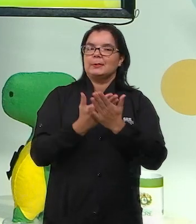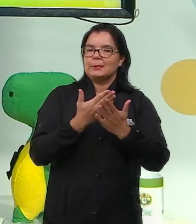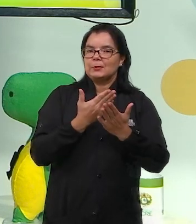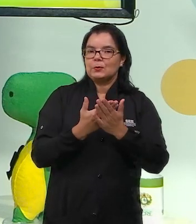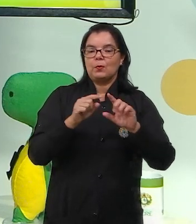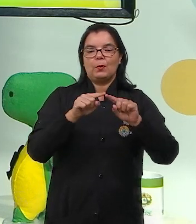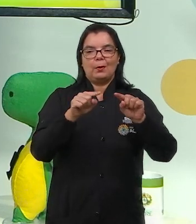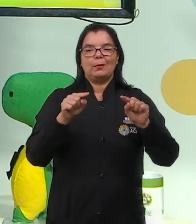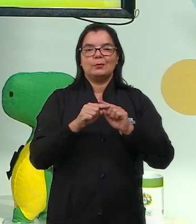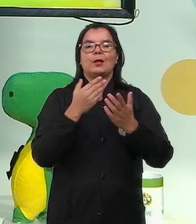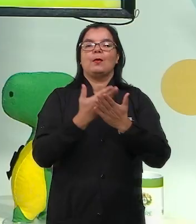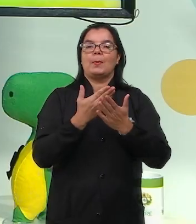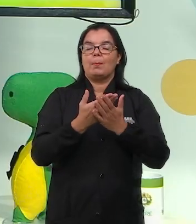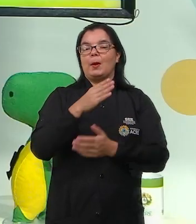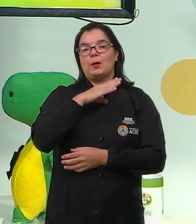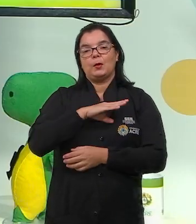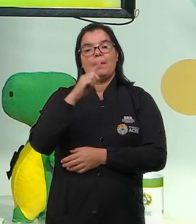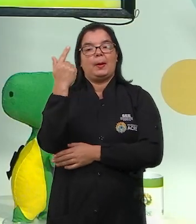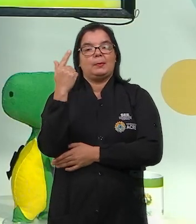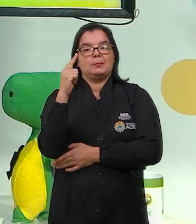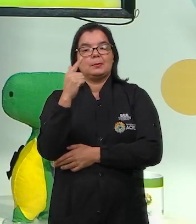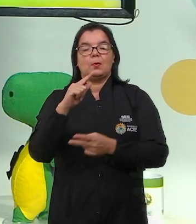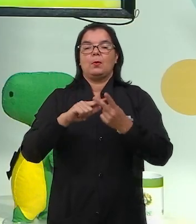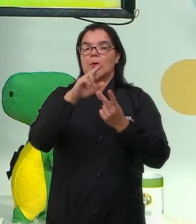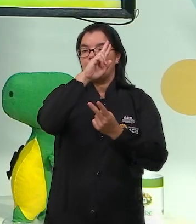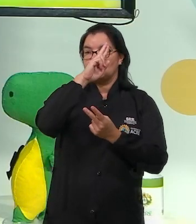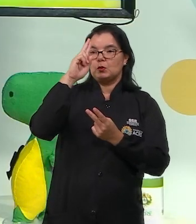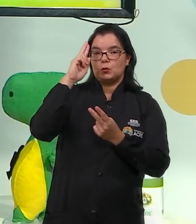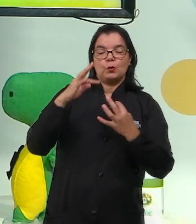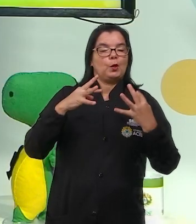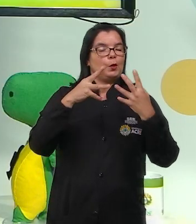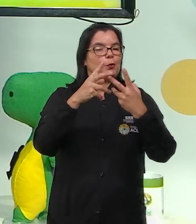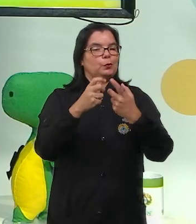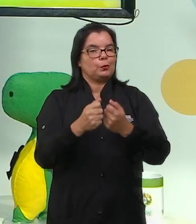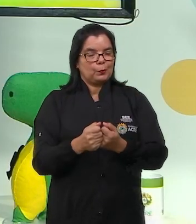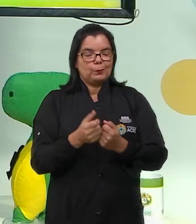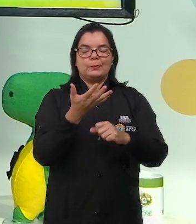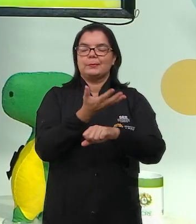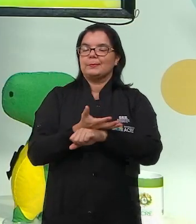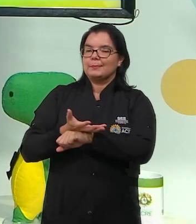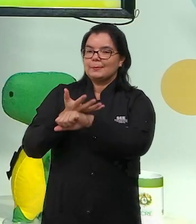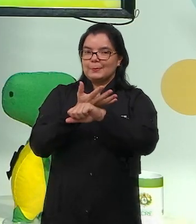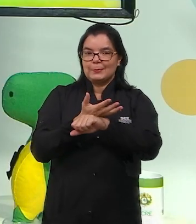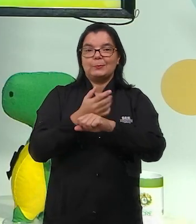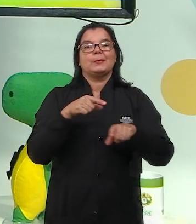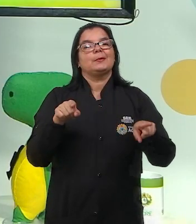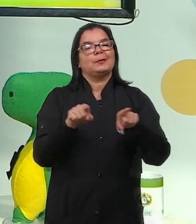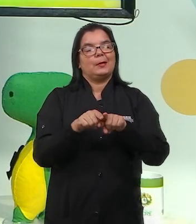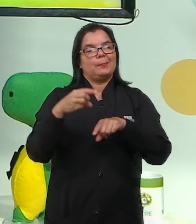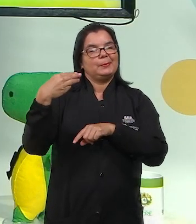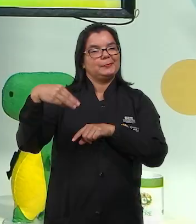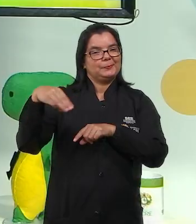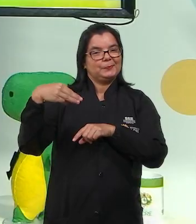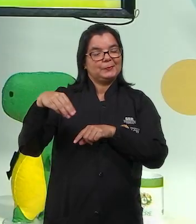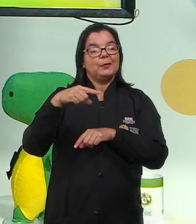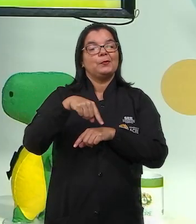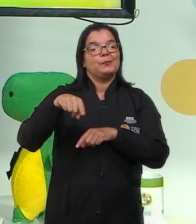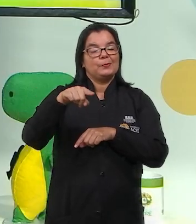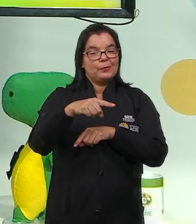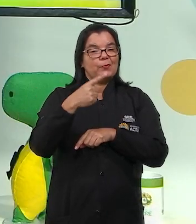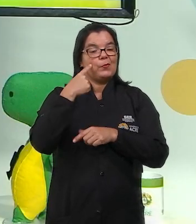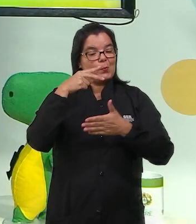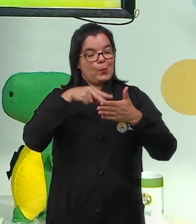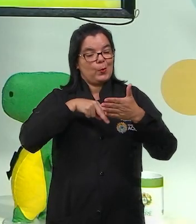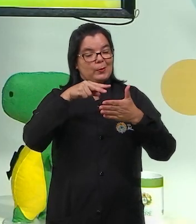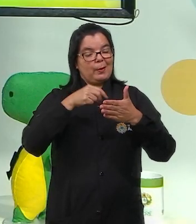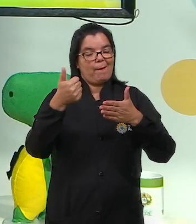língua portuguesa, mas na geografia, na história, em todas as disciplinas, até mesmo na matemática, quando vocês